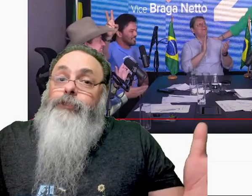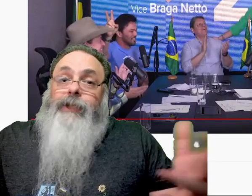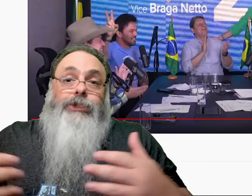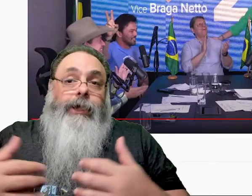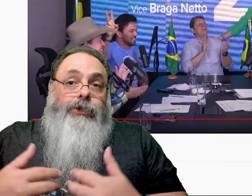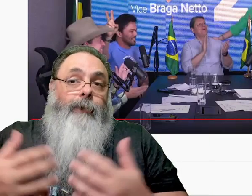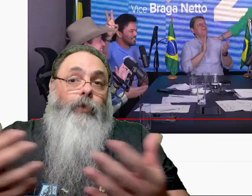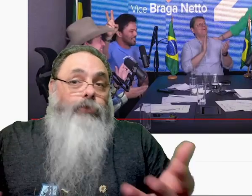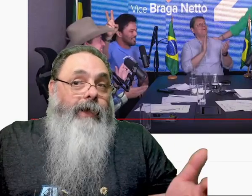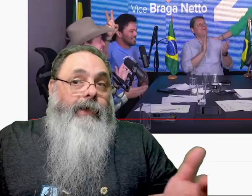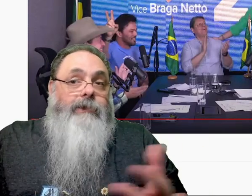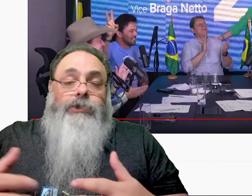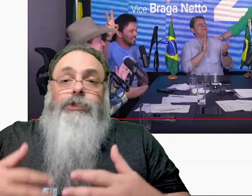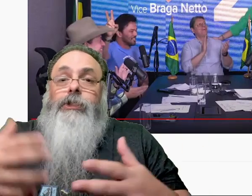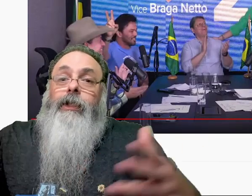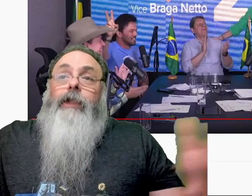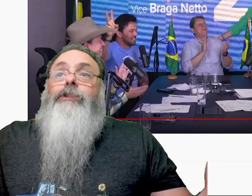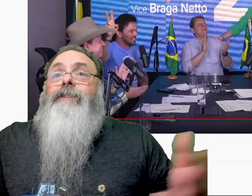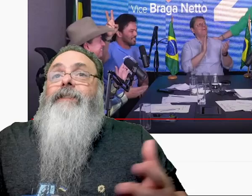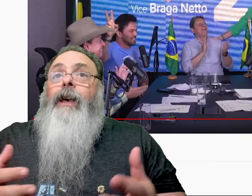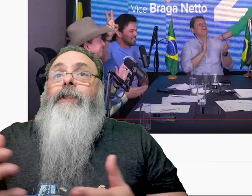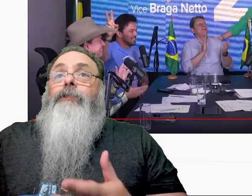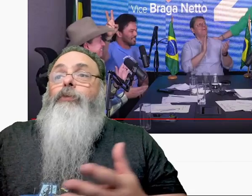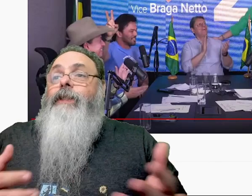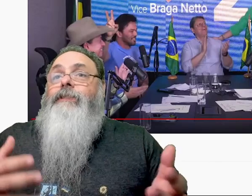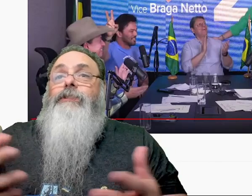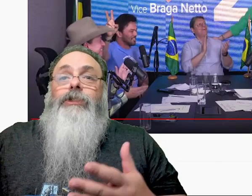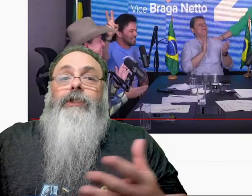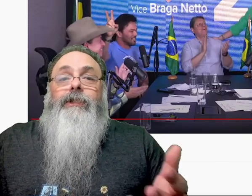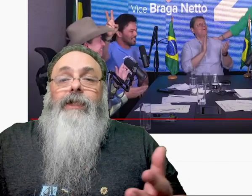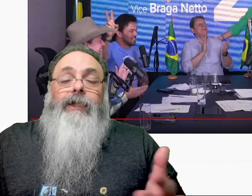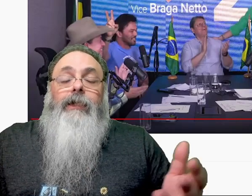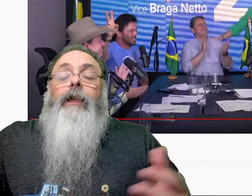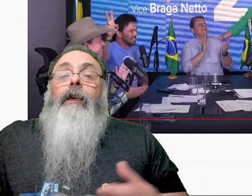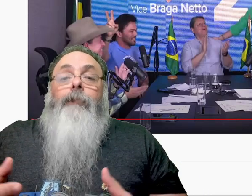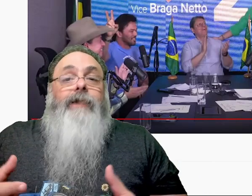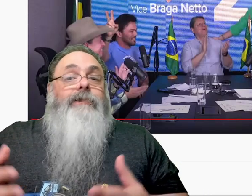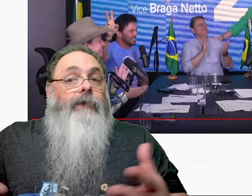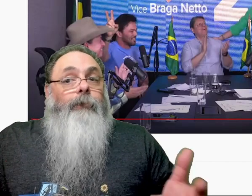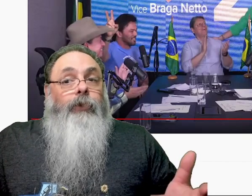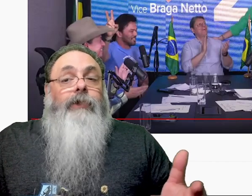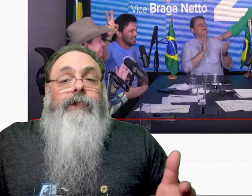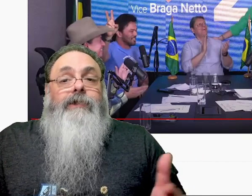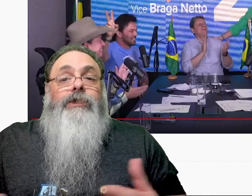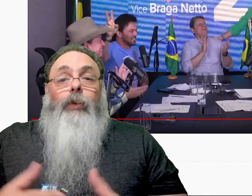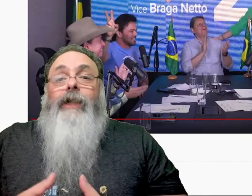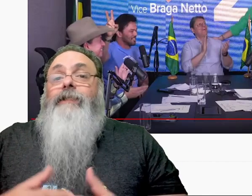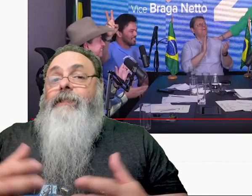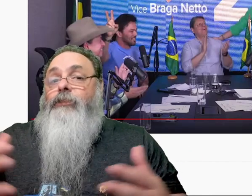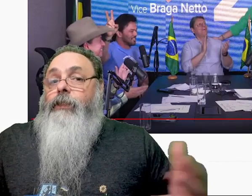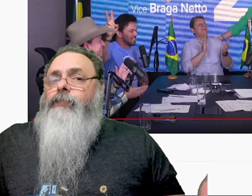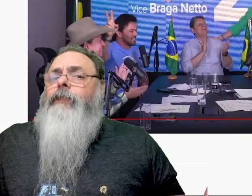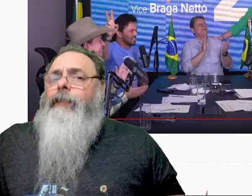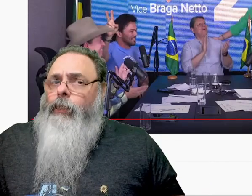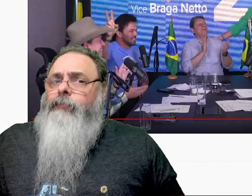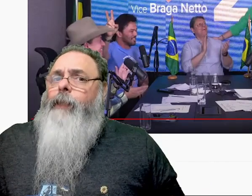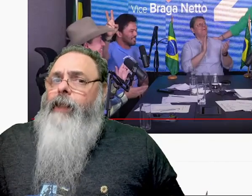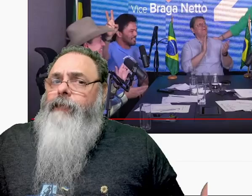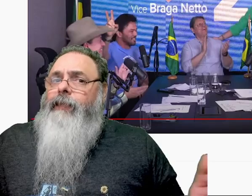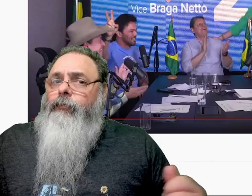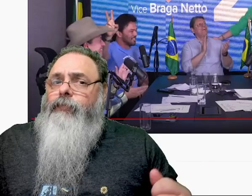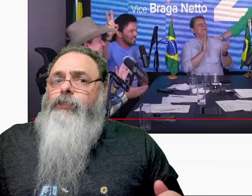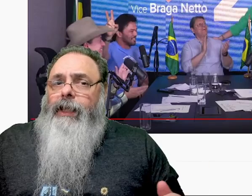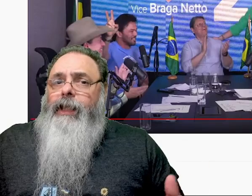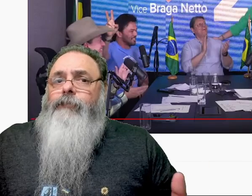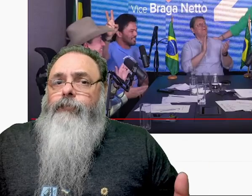muita novidade para gente que é bolsonarista a gente já sabe das coisas ditas ali mas é muito interessante a organização que ele dá